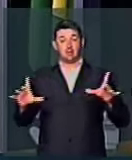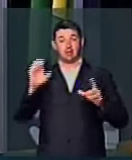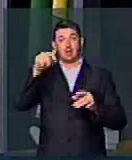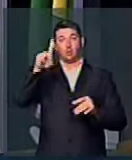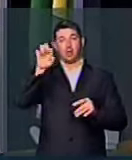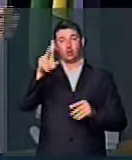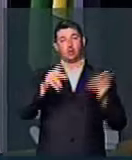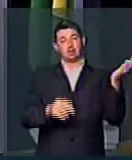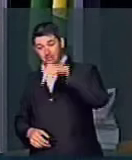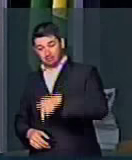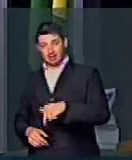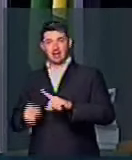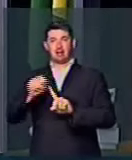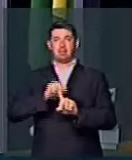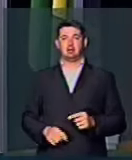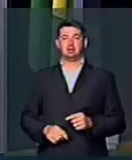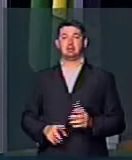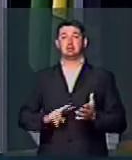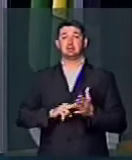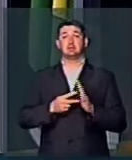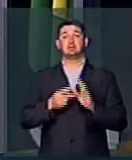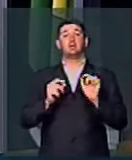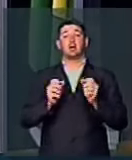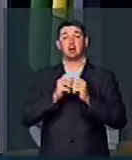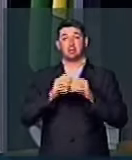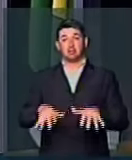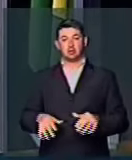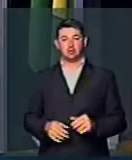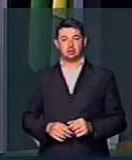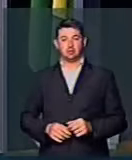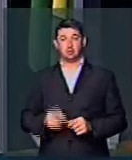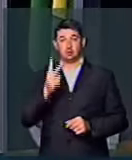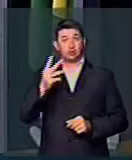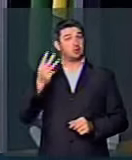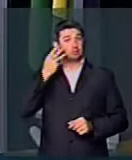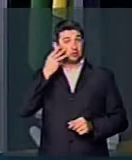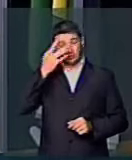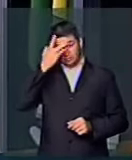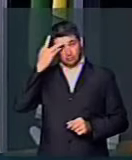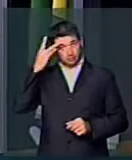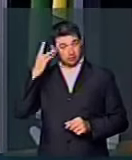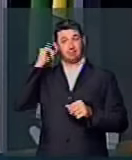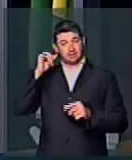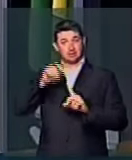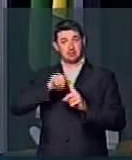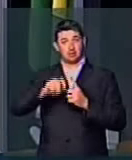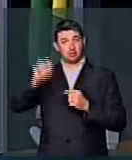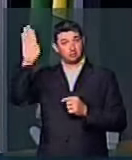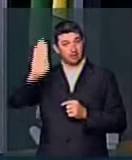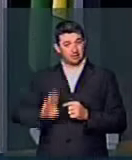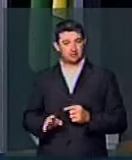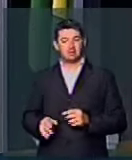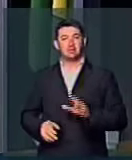do Equador para o CEAGESP. Ou seja, prejudica diretamente 2 milhões de bananicultores no Brasil. Outra,